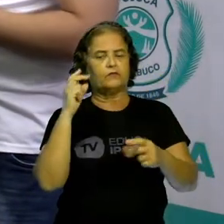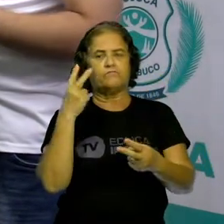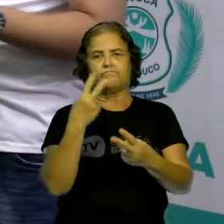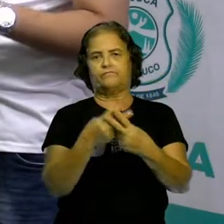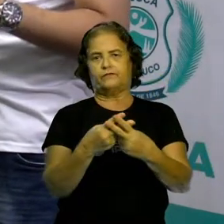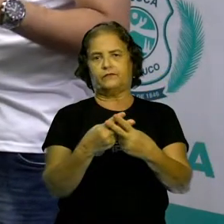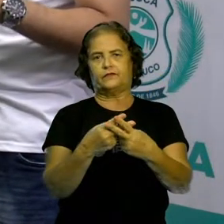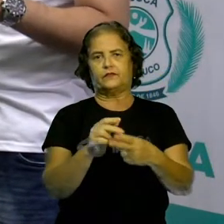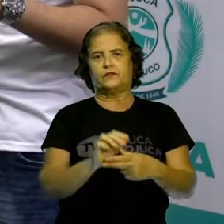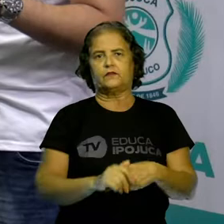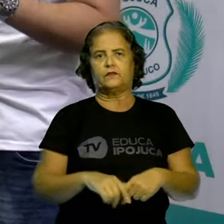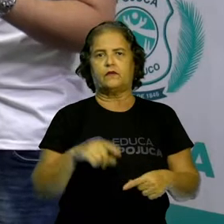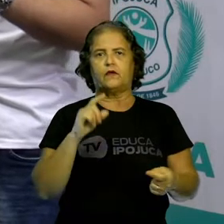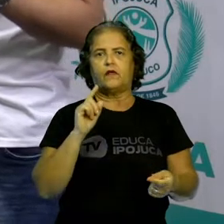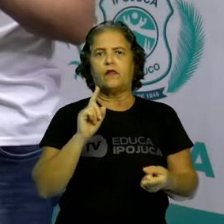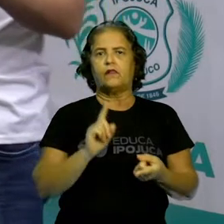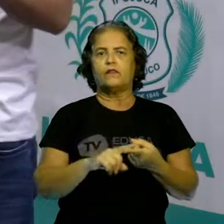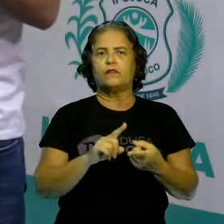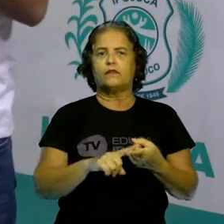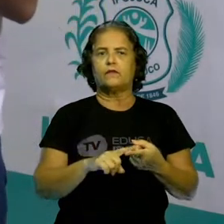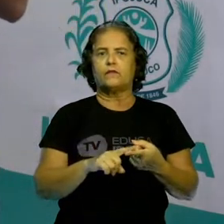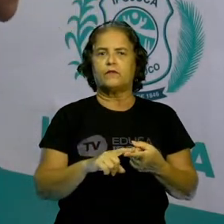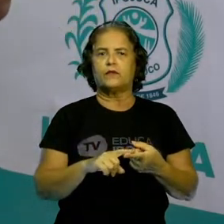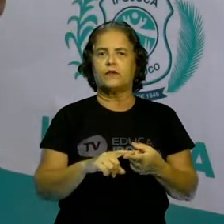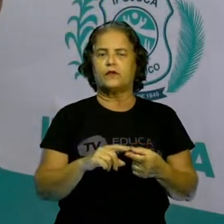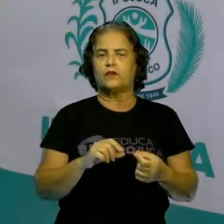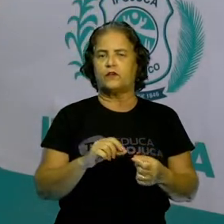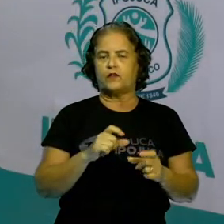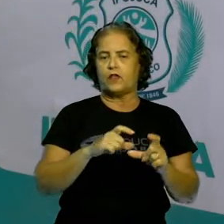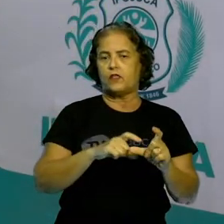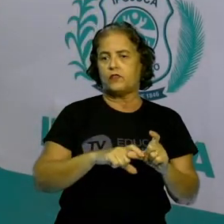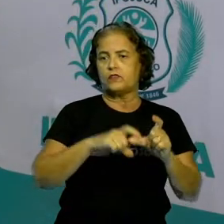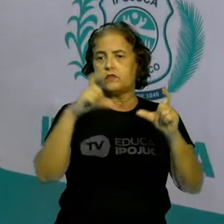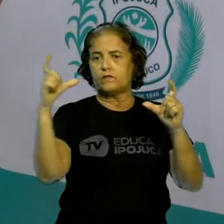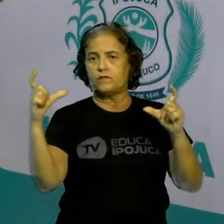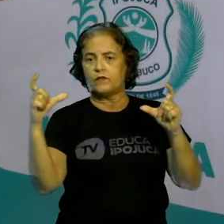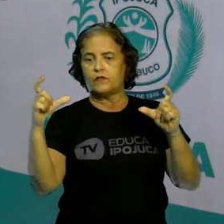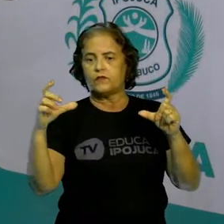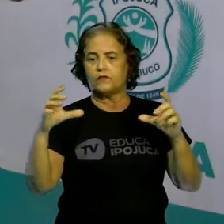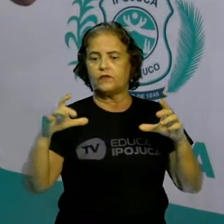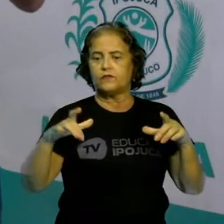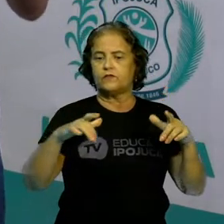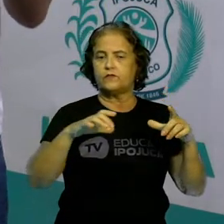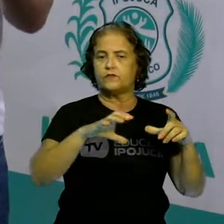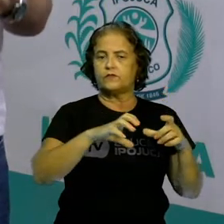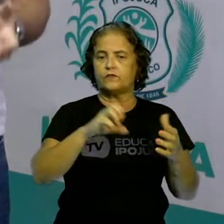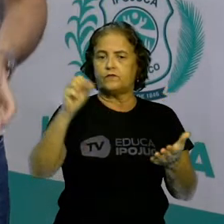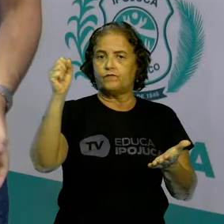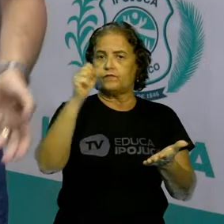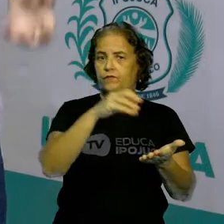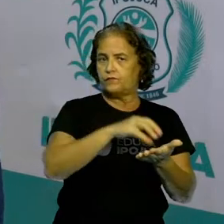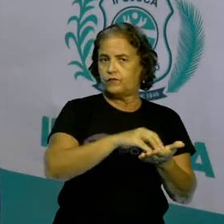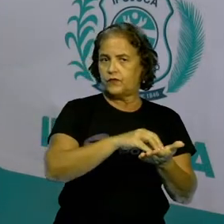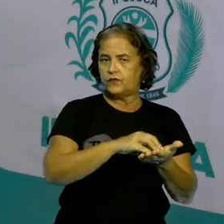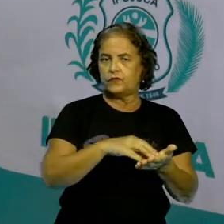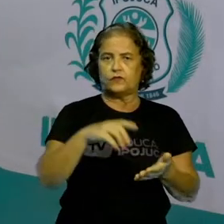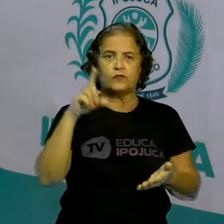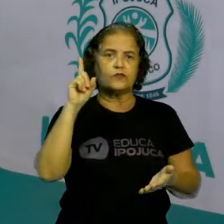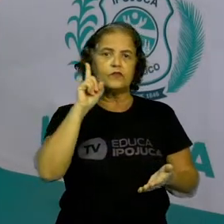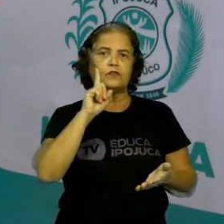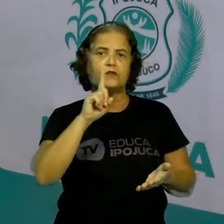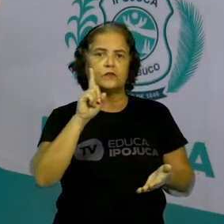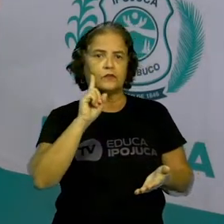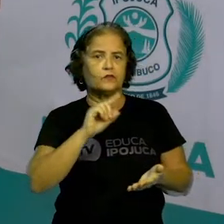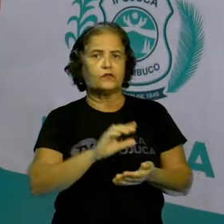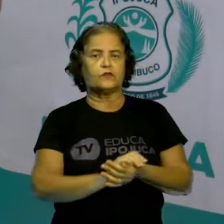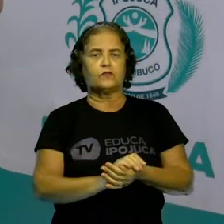Eles também eram favoráveis ao processo de independência das colônias. Então, a independência dos Estados Unidos, a